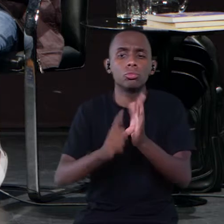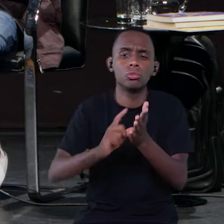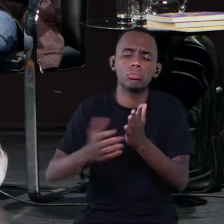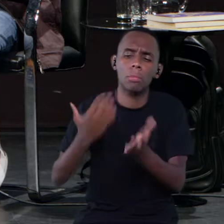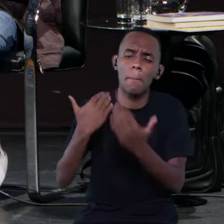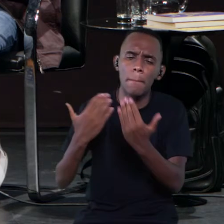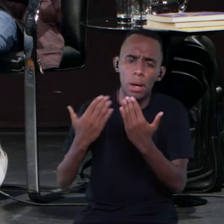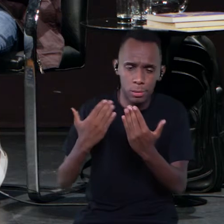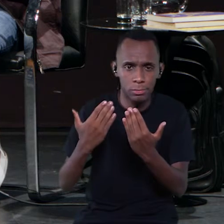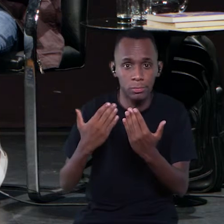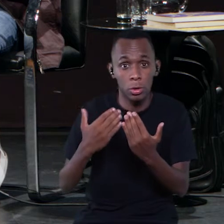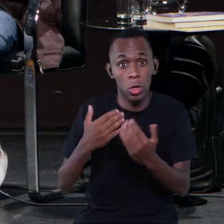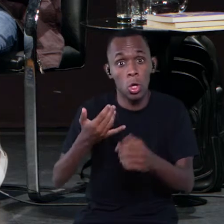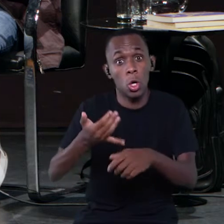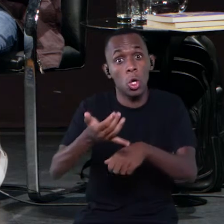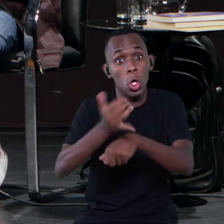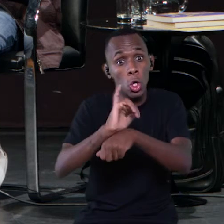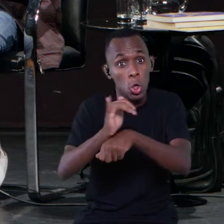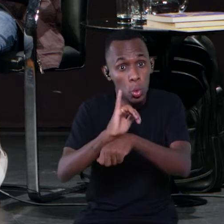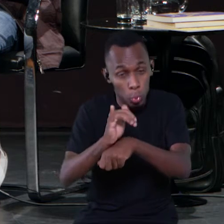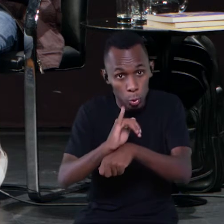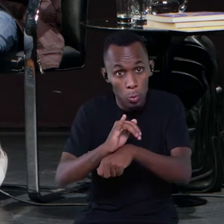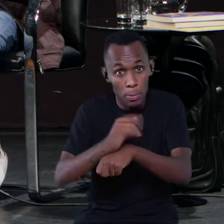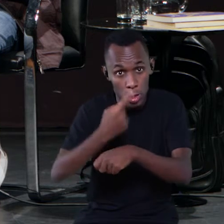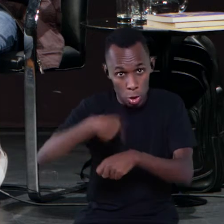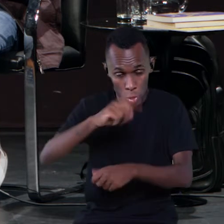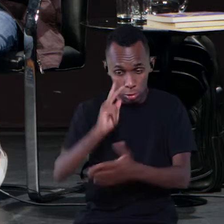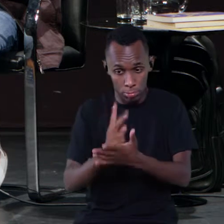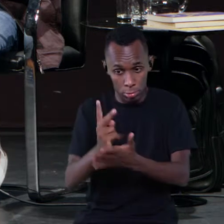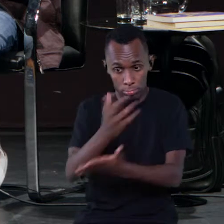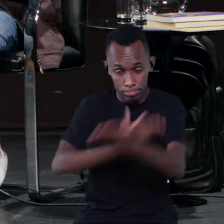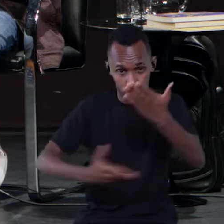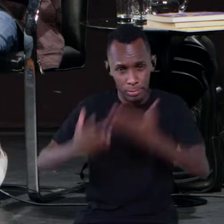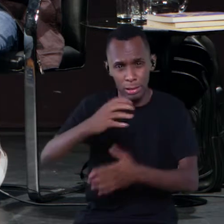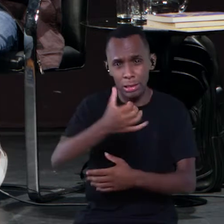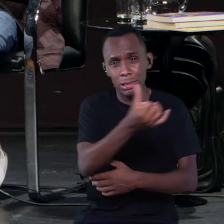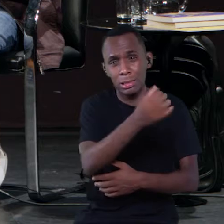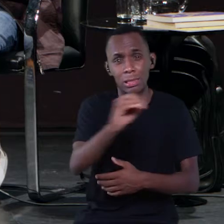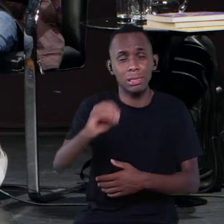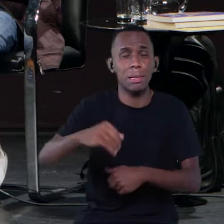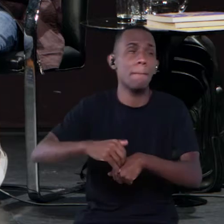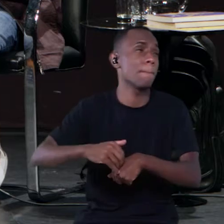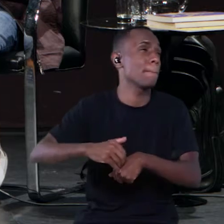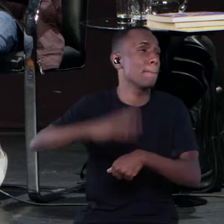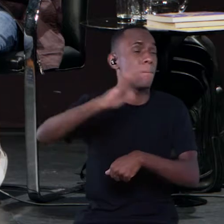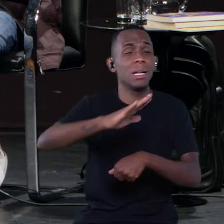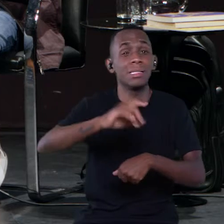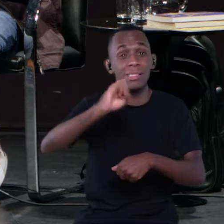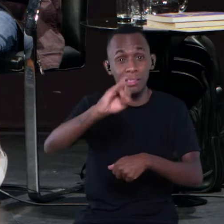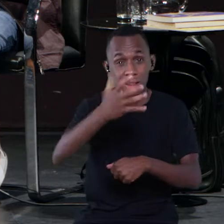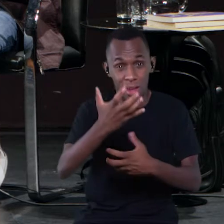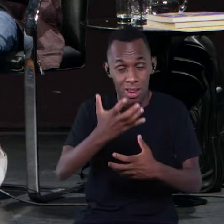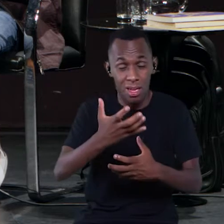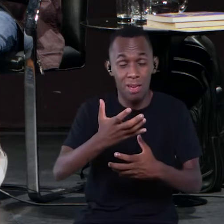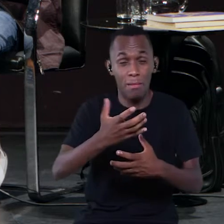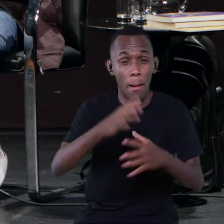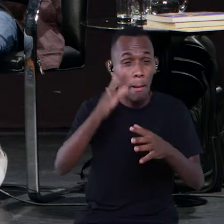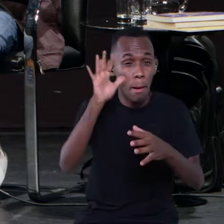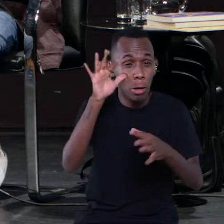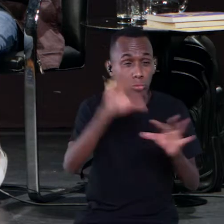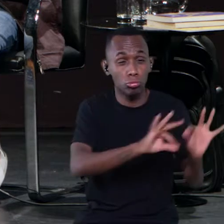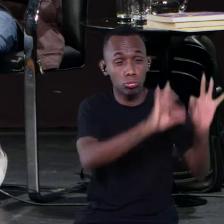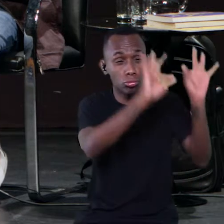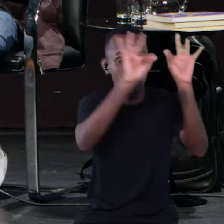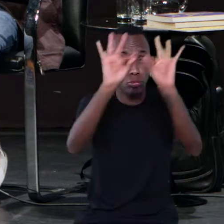inclusive, no YouTube, falando nisso, o YouTube do Sempre um Papo tem quase 600 programas de TV. Quem quiser maratonar lá, fica uns 3 ou 4